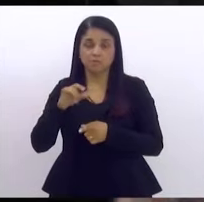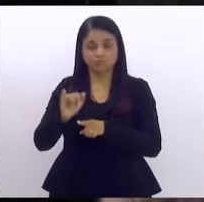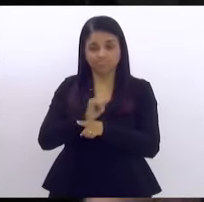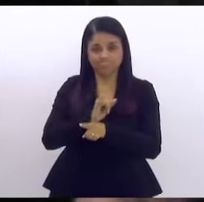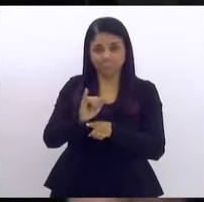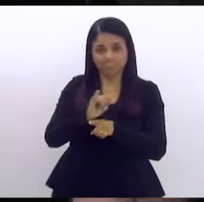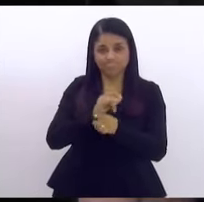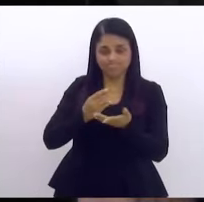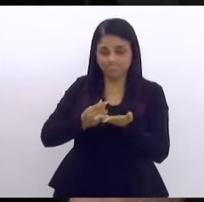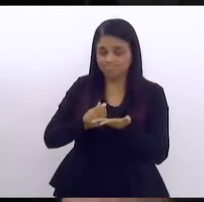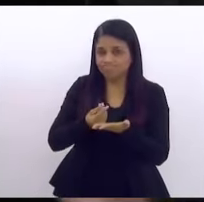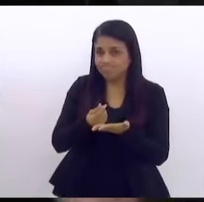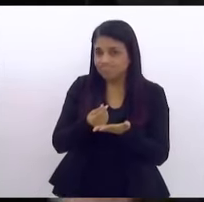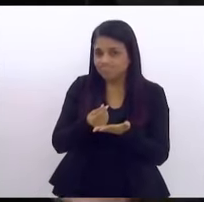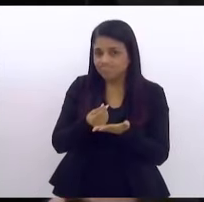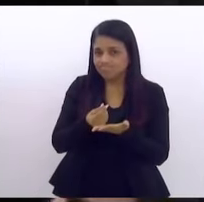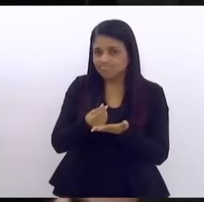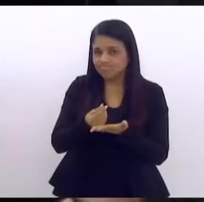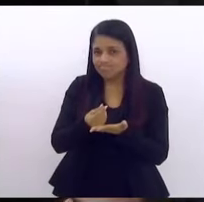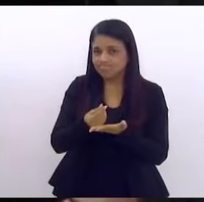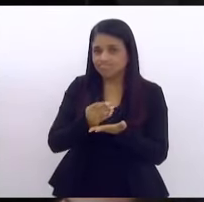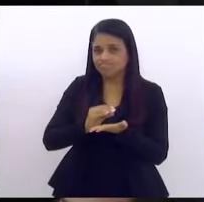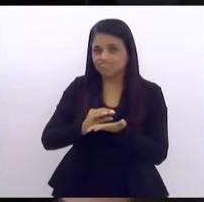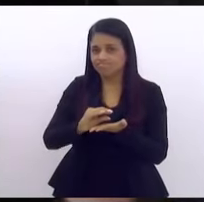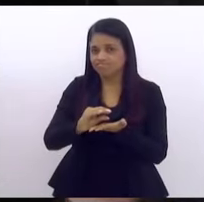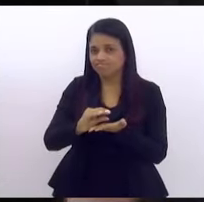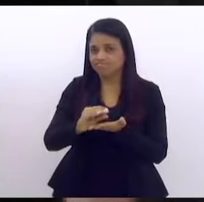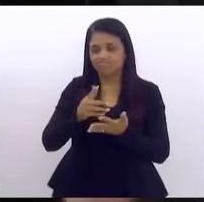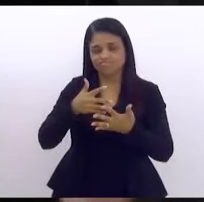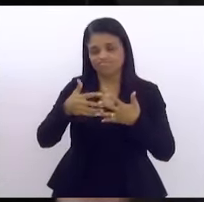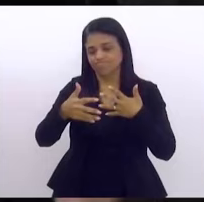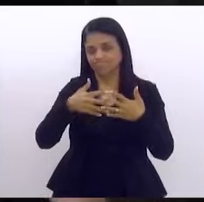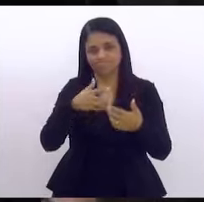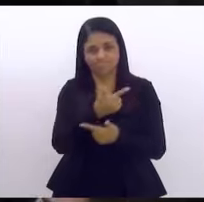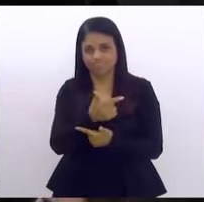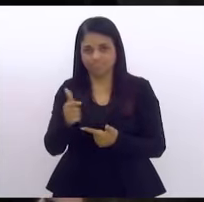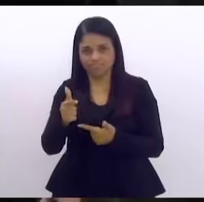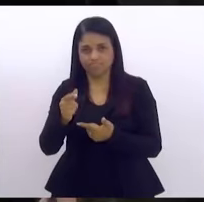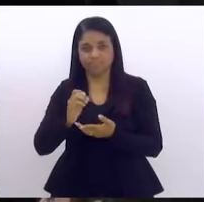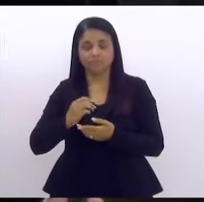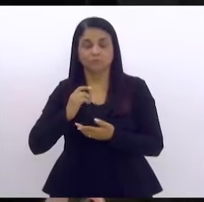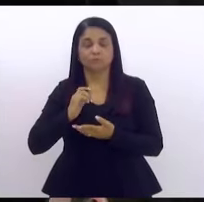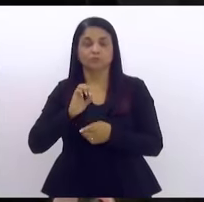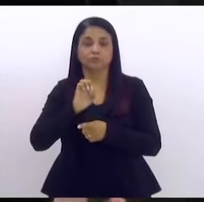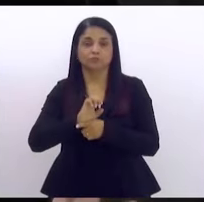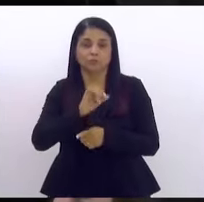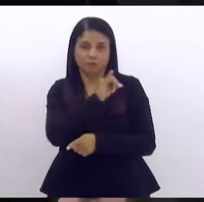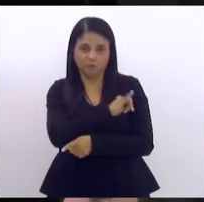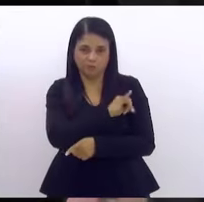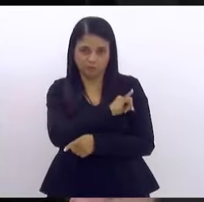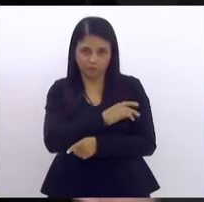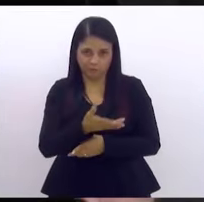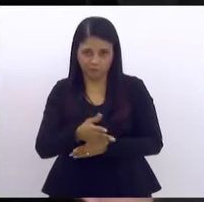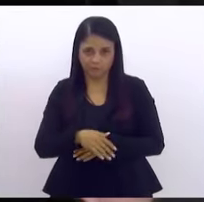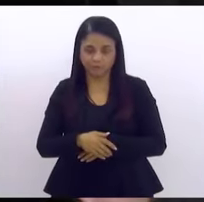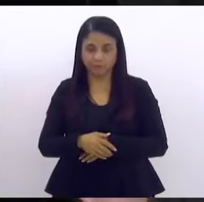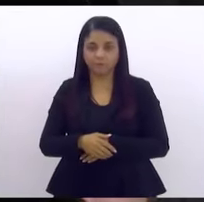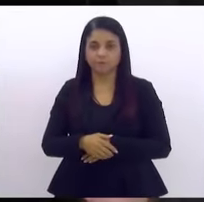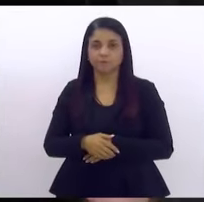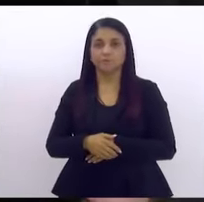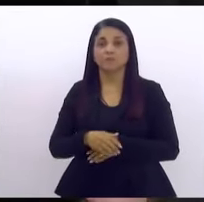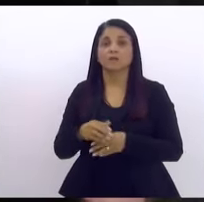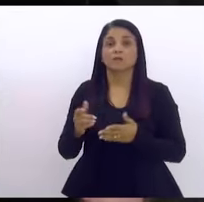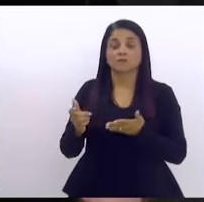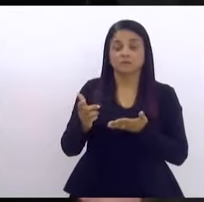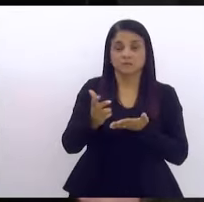não foram de maneira entregue, de maneira transparente, para o Estado do Rio de Janeiro. Esse regime fez